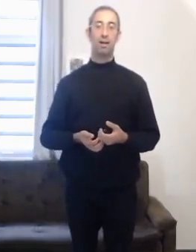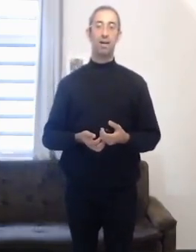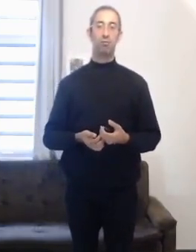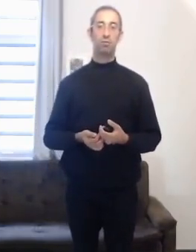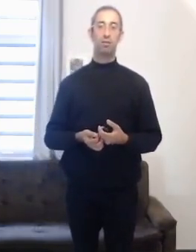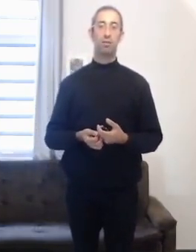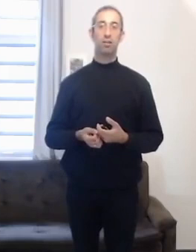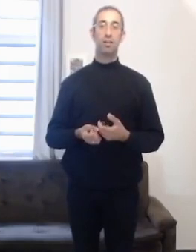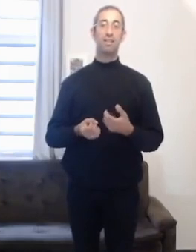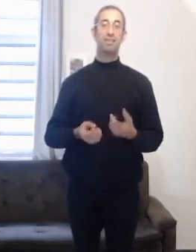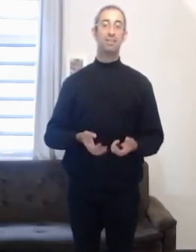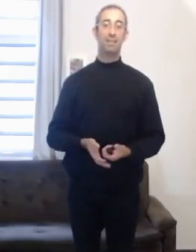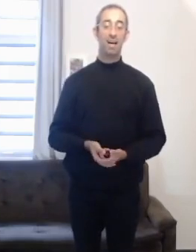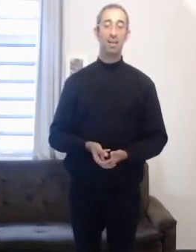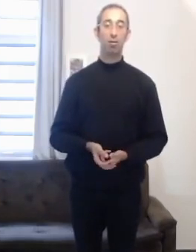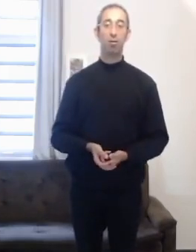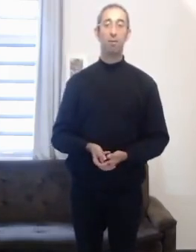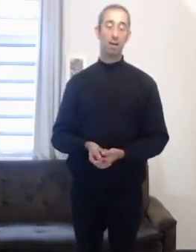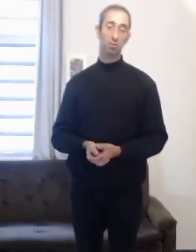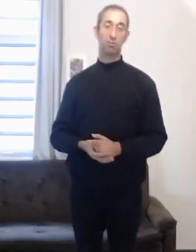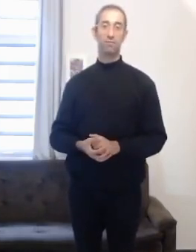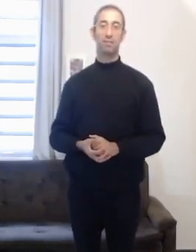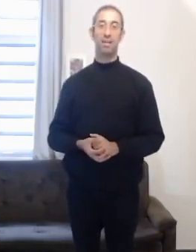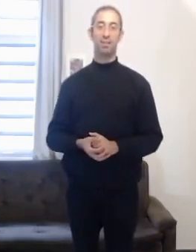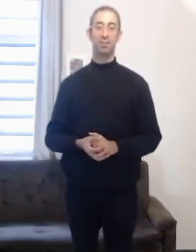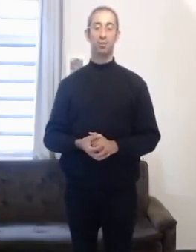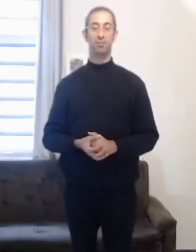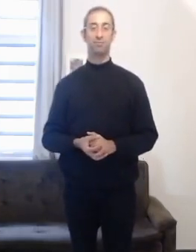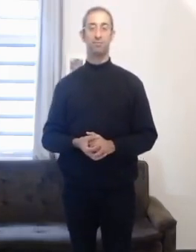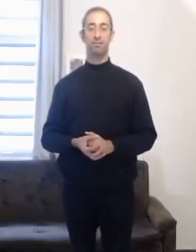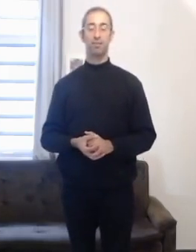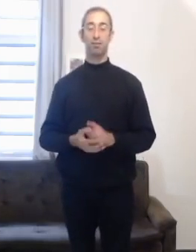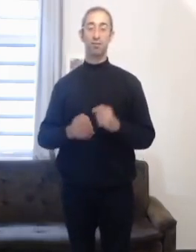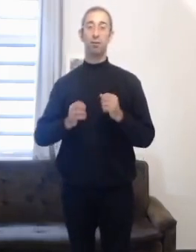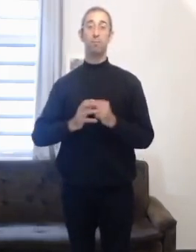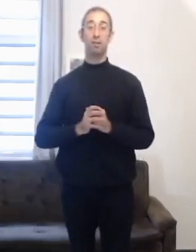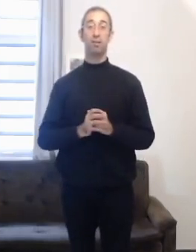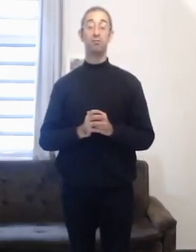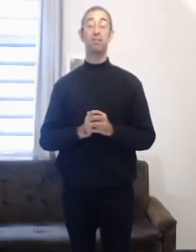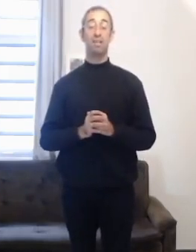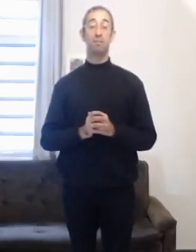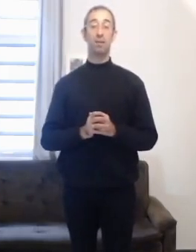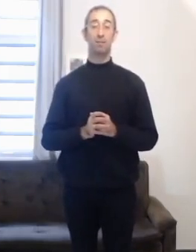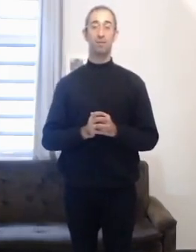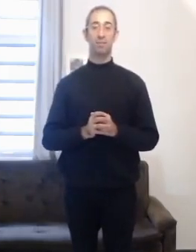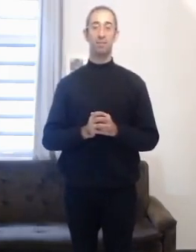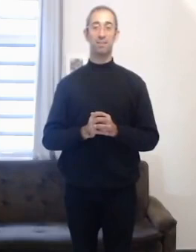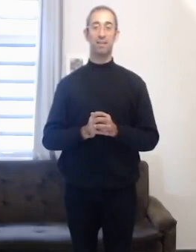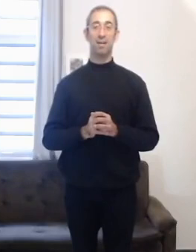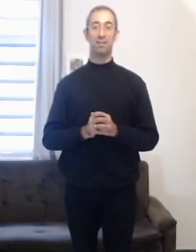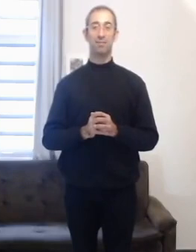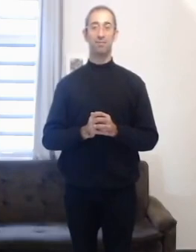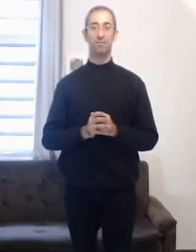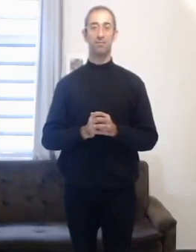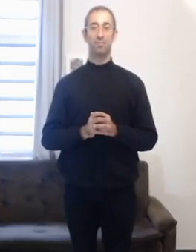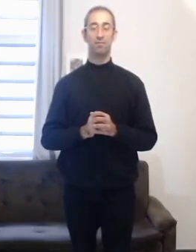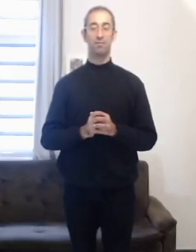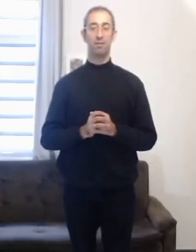X é uma causa necessária ou é uma causa suficiente? Então vou dar um pouquinho de tempo aqui para vocês